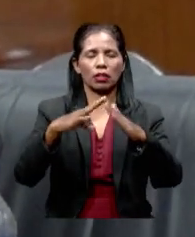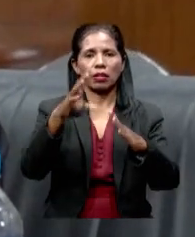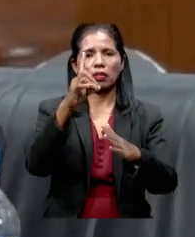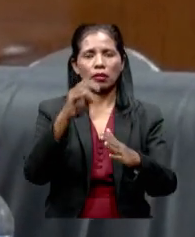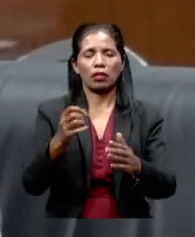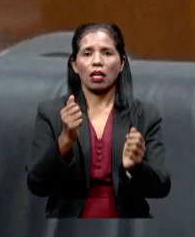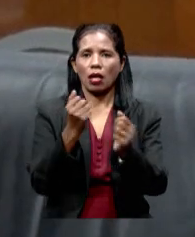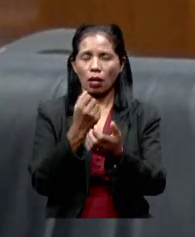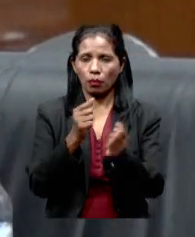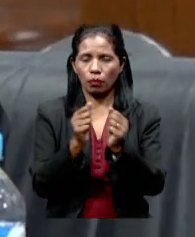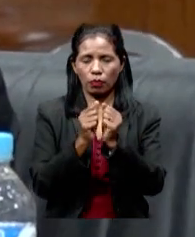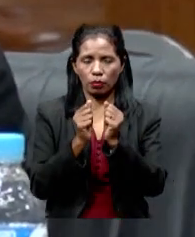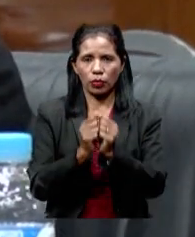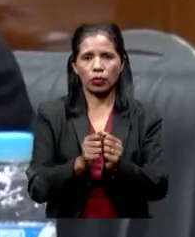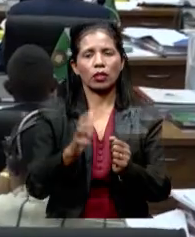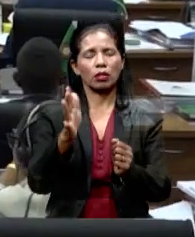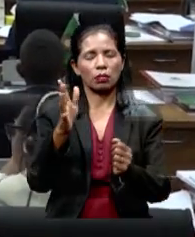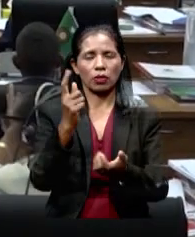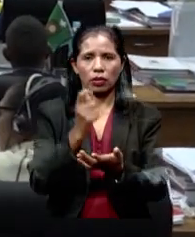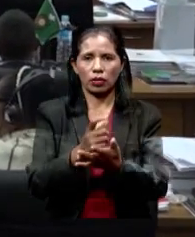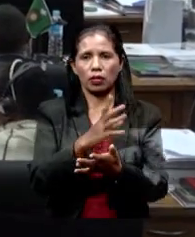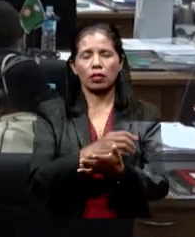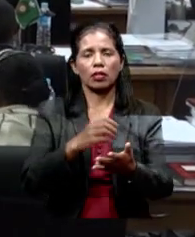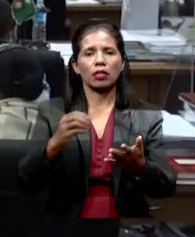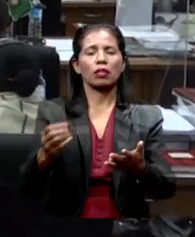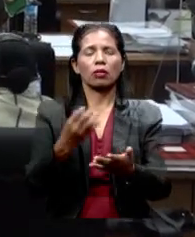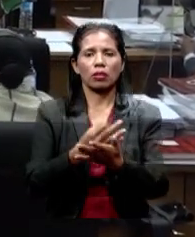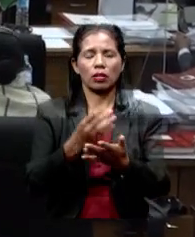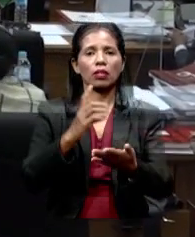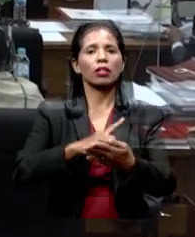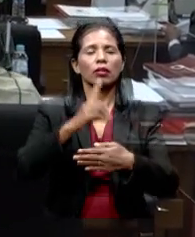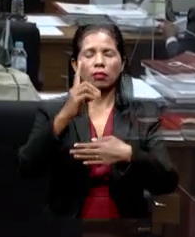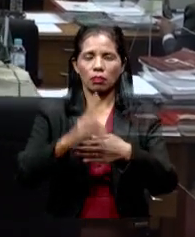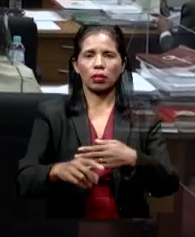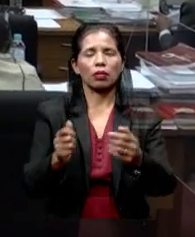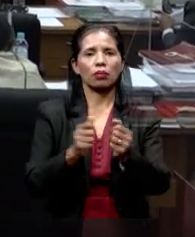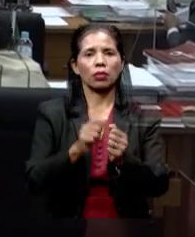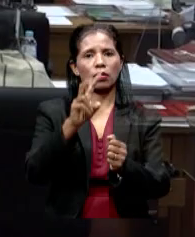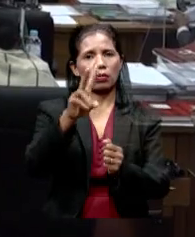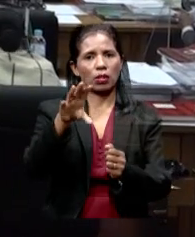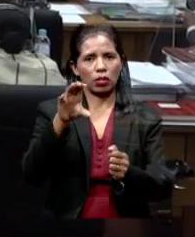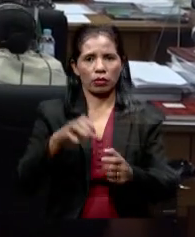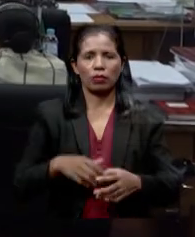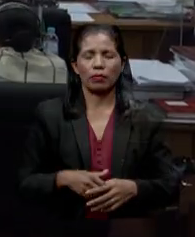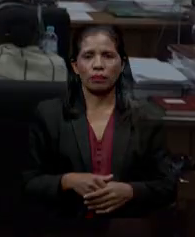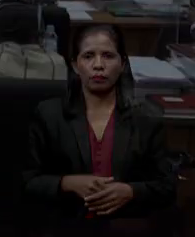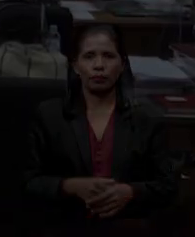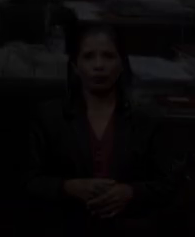tocon lima nulo, no capital desenvolvimento, tocon atos suraresin. Agustin da Costa, Celina Lopes, GMN.